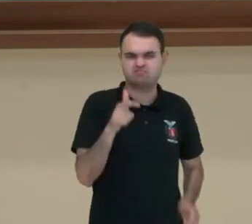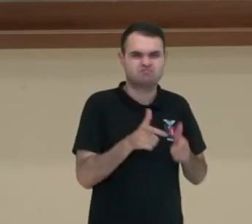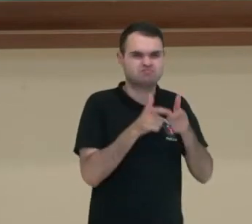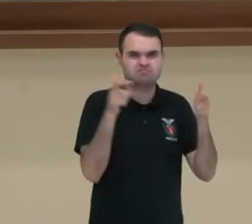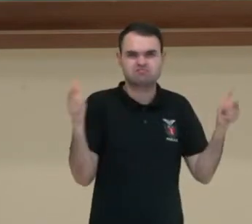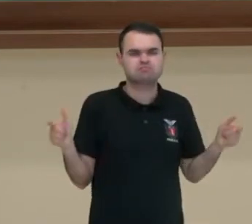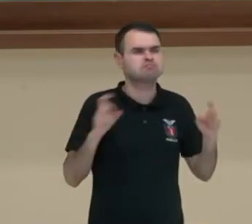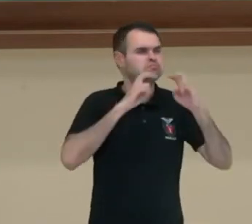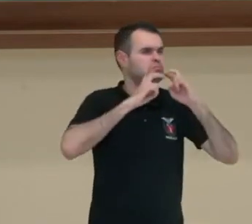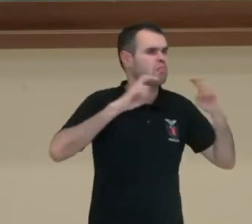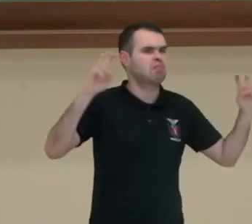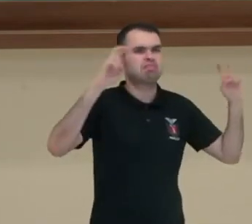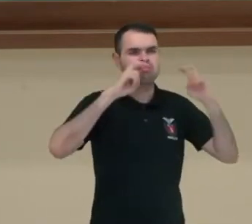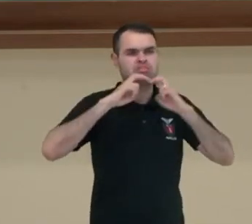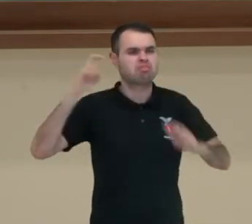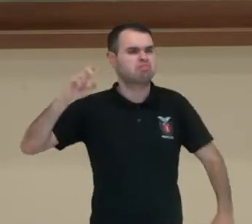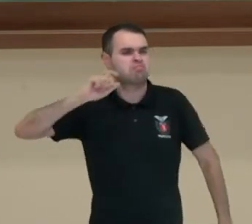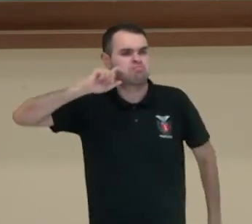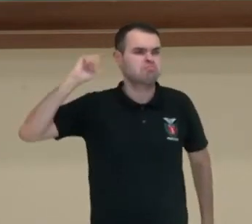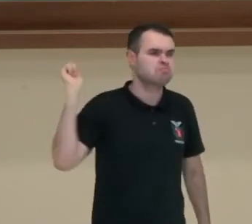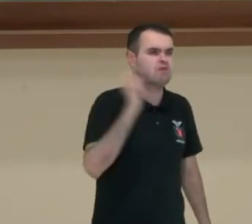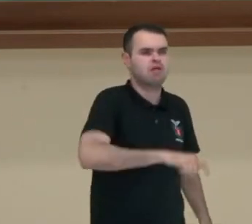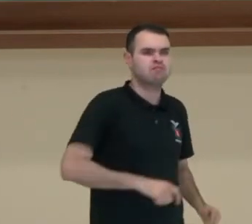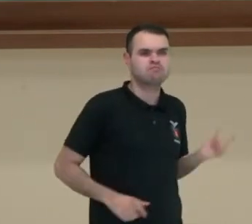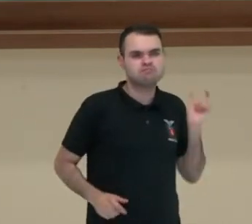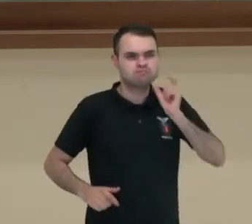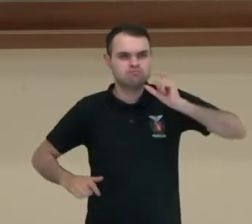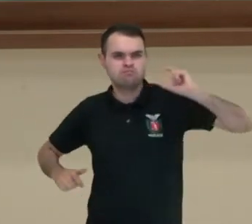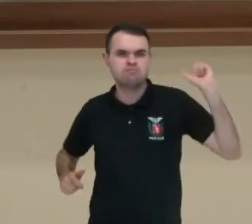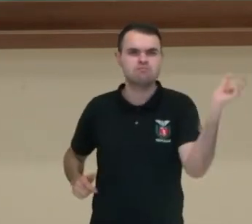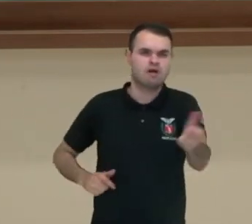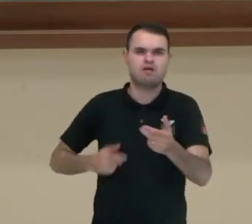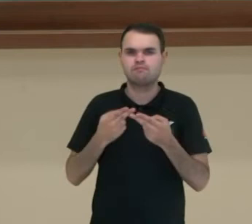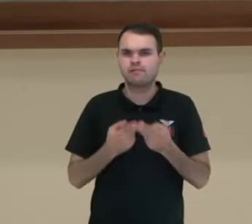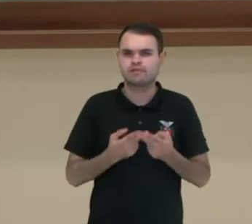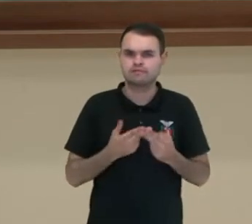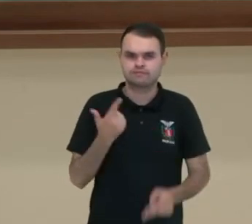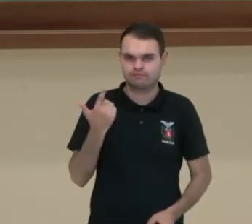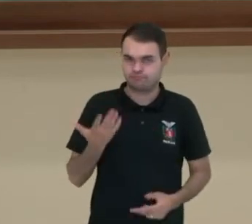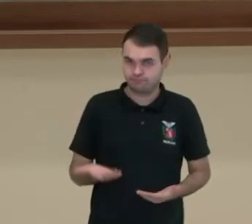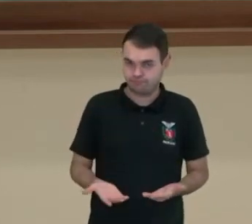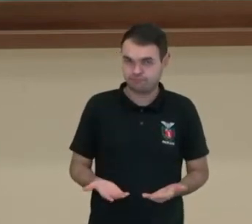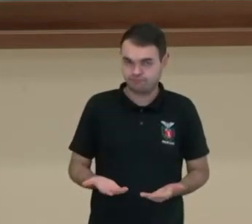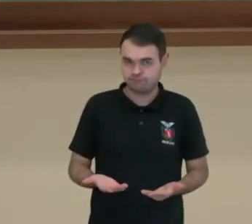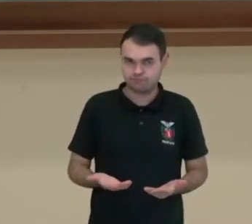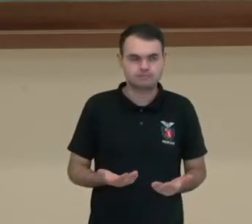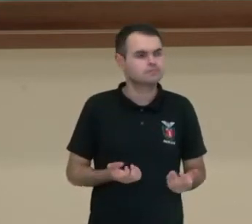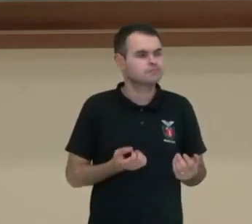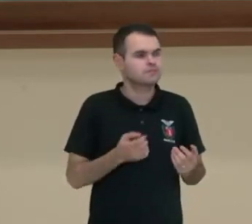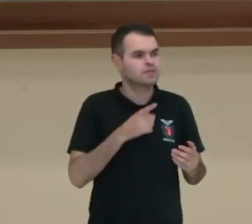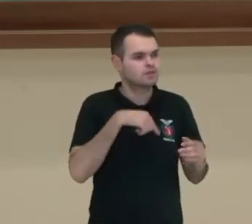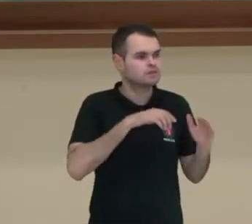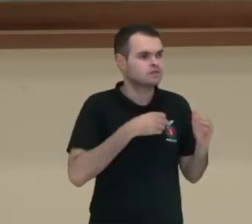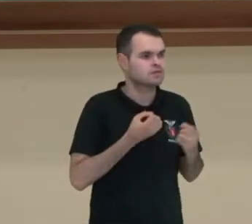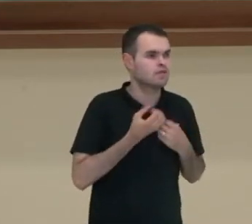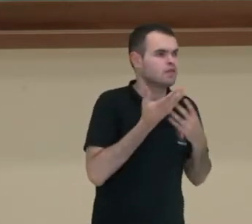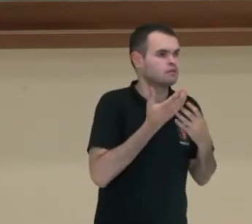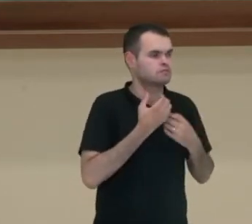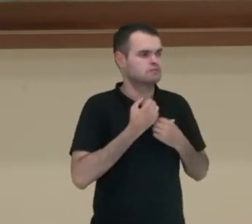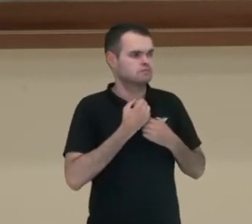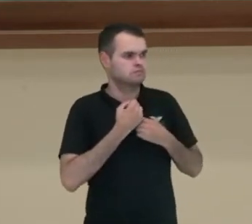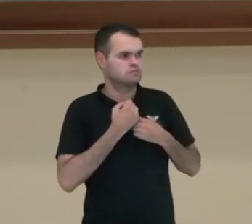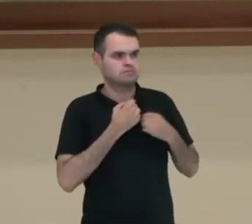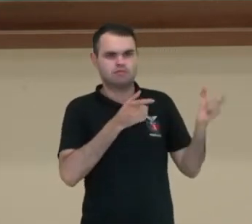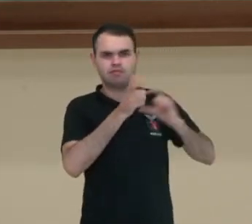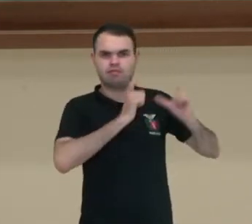Que as pessoas acabam sendo estúpidas, que elas não têm a paciência, né? Para ouvir o que as pessoas têm a dizer. Então vamos